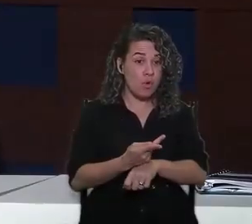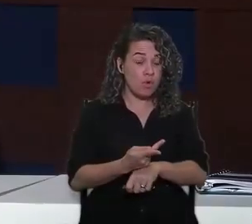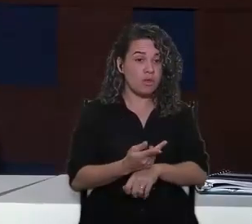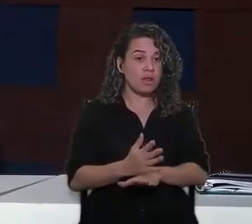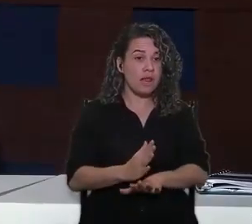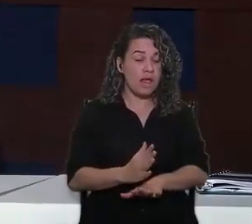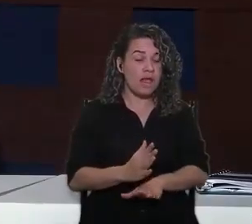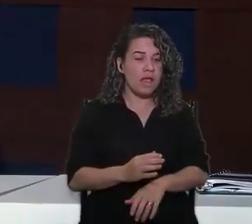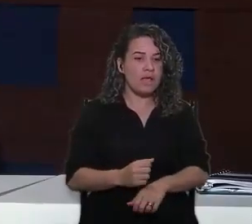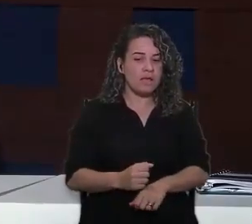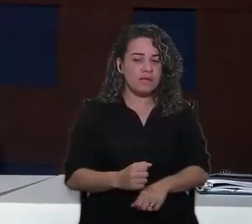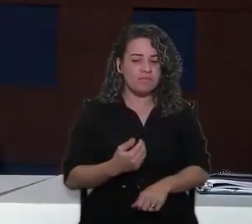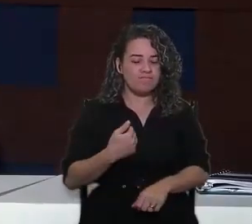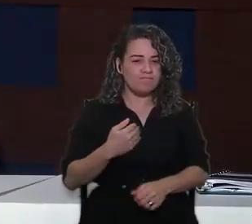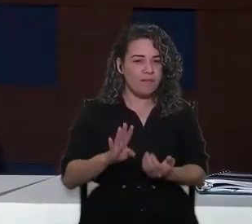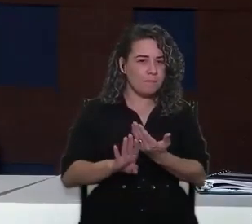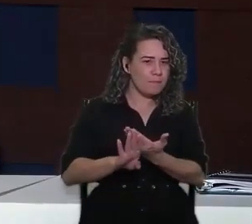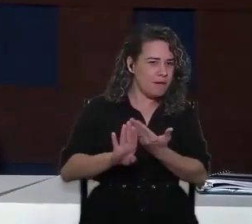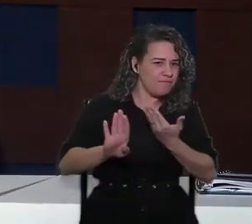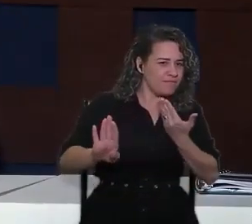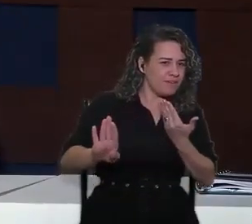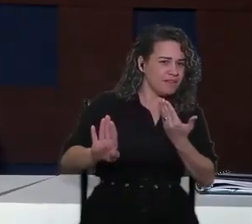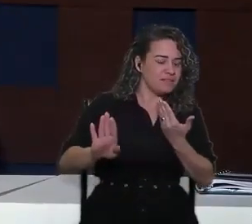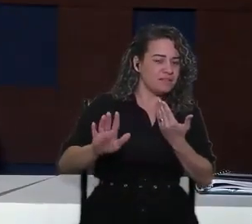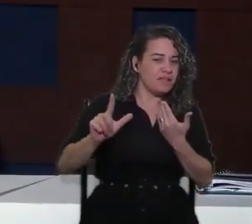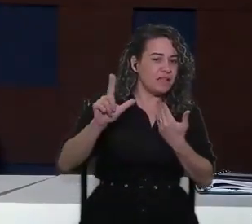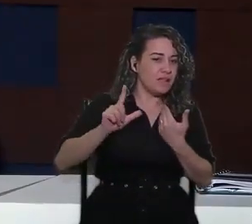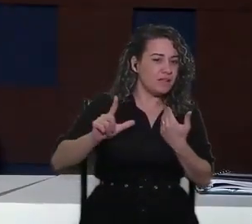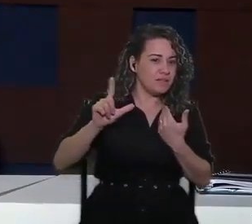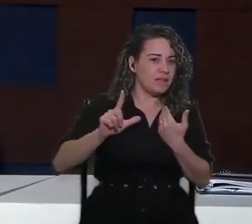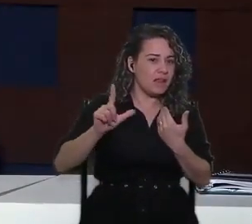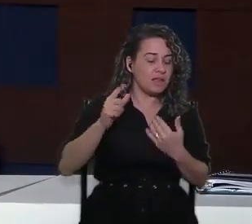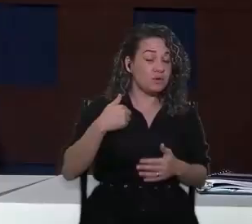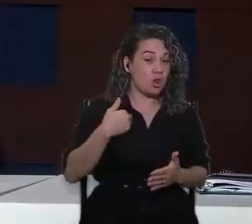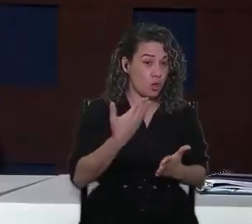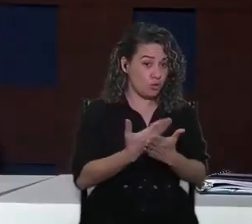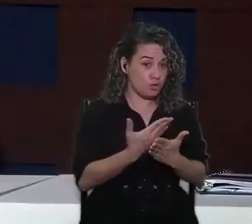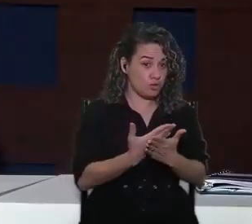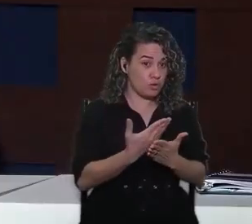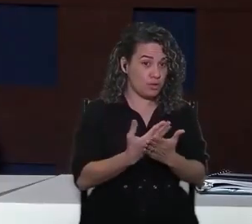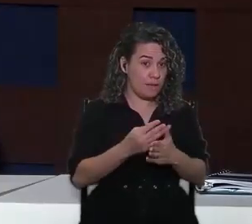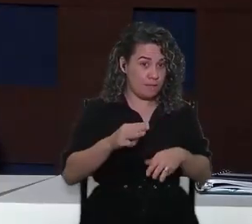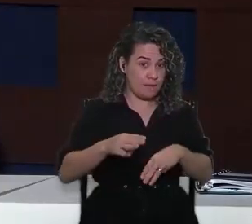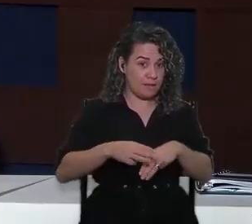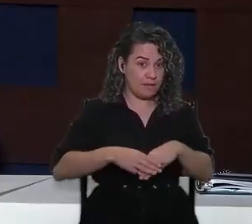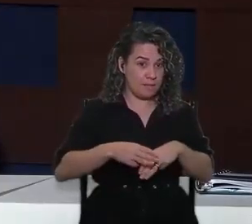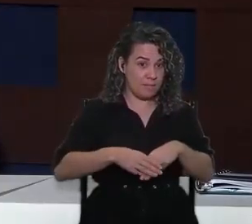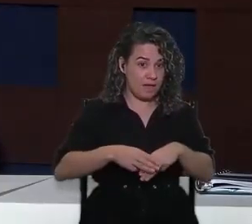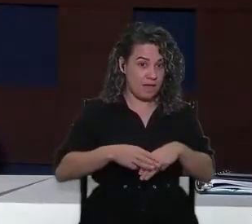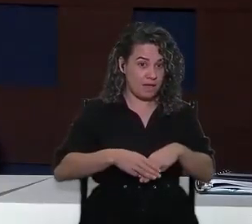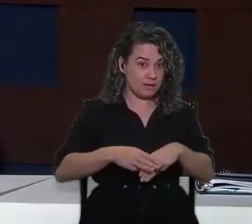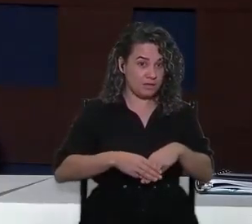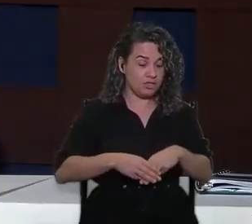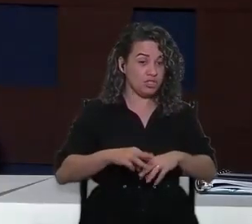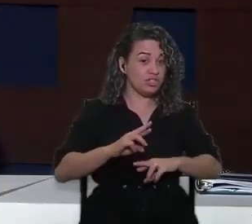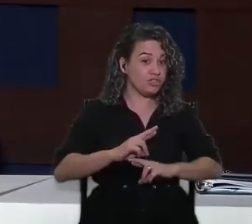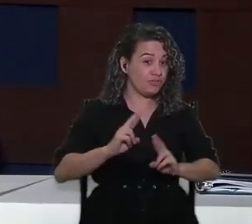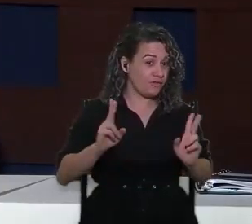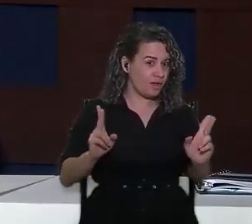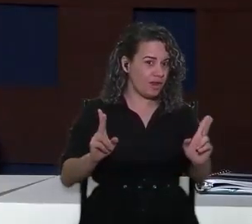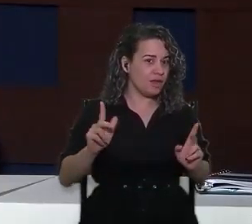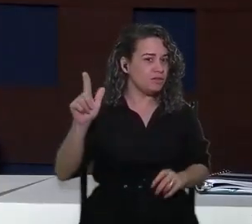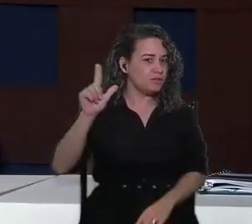afastavam da literatura. Eu fui estudar matemática, né, que é bem diferente de literatura, me formei em